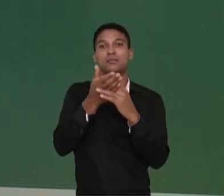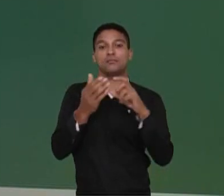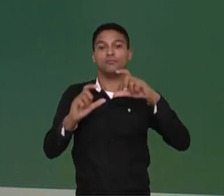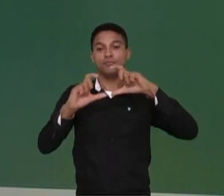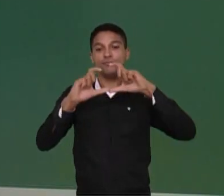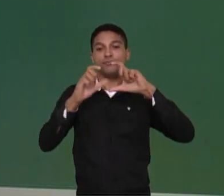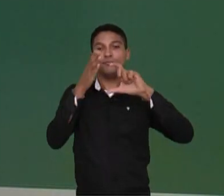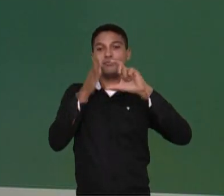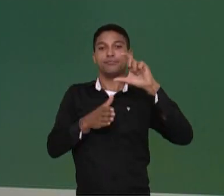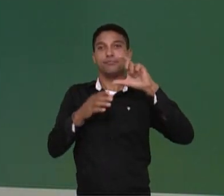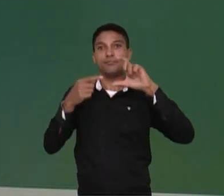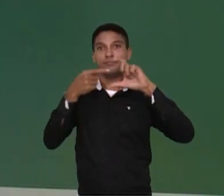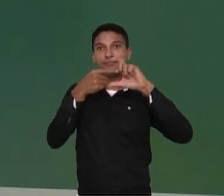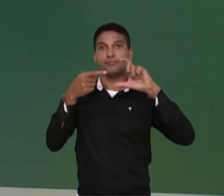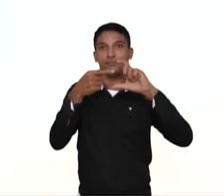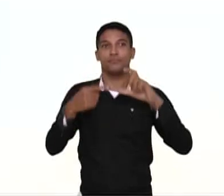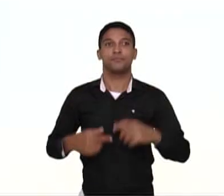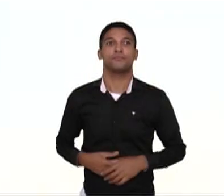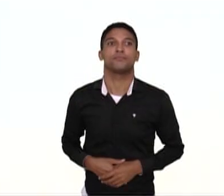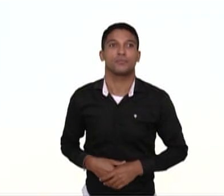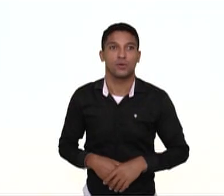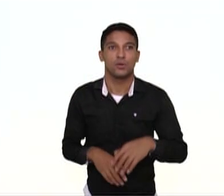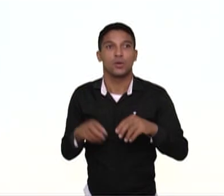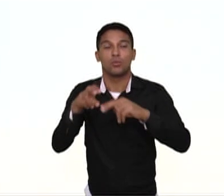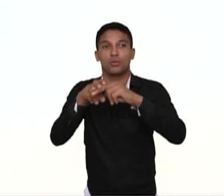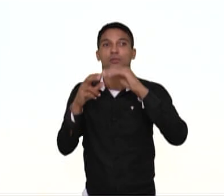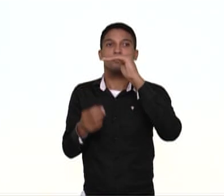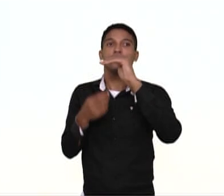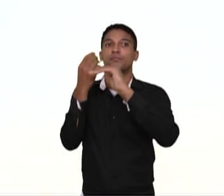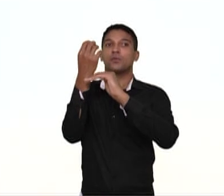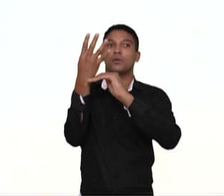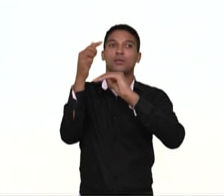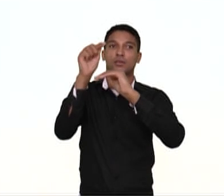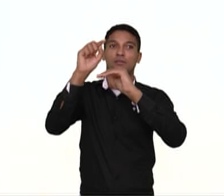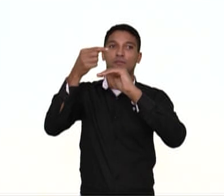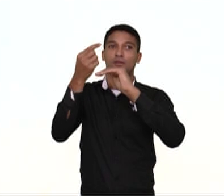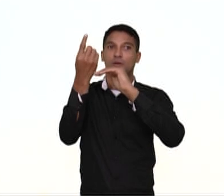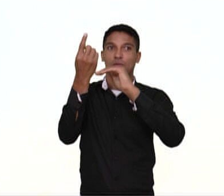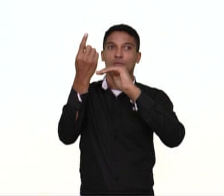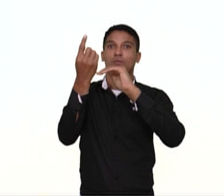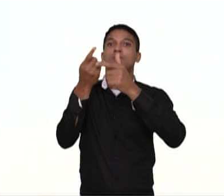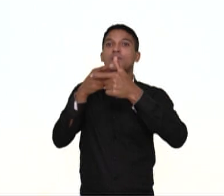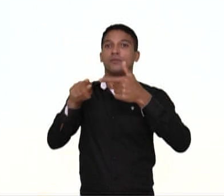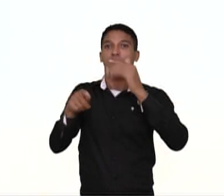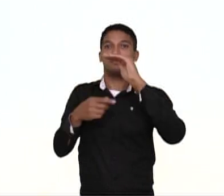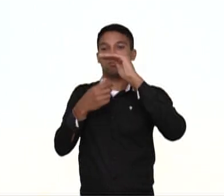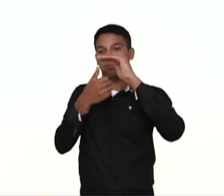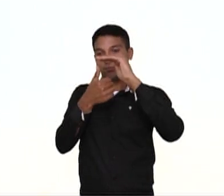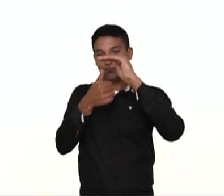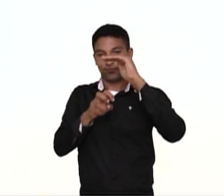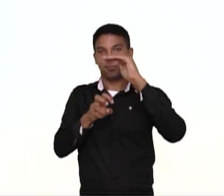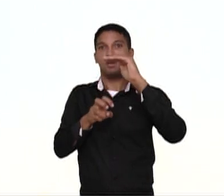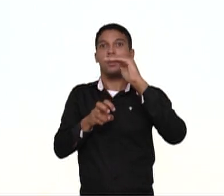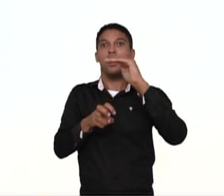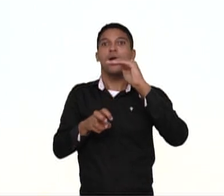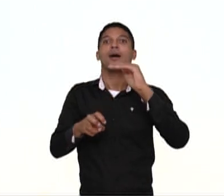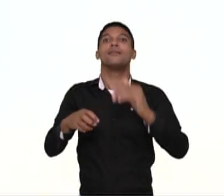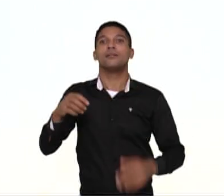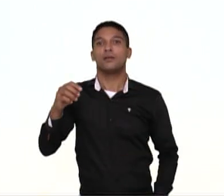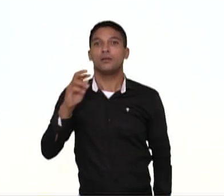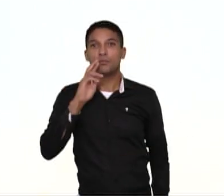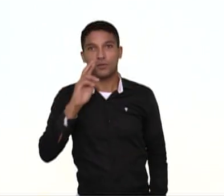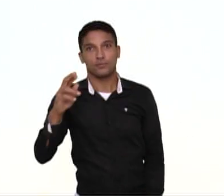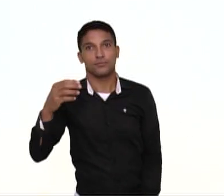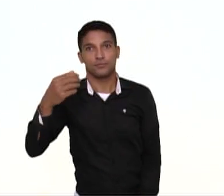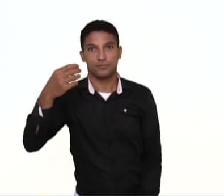47,1 dividido por 15 é o meu 3,14. Né? Pensar na proposta do B aí,